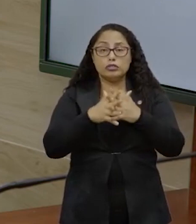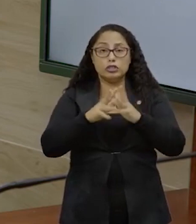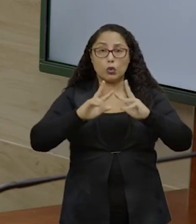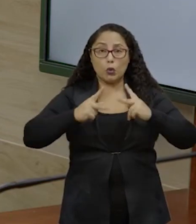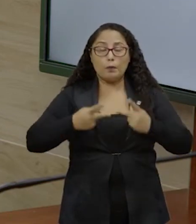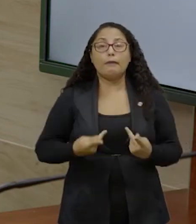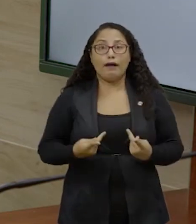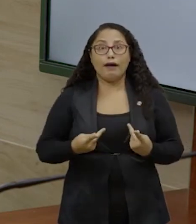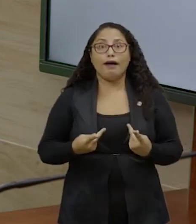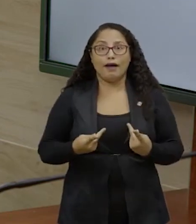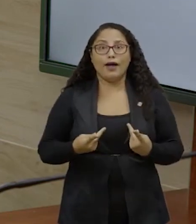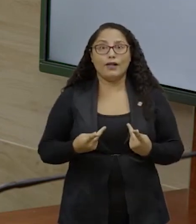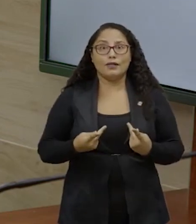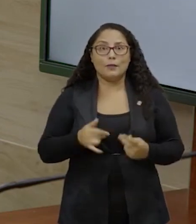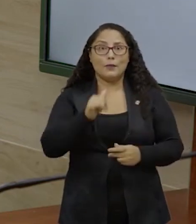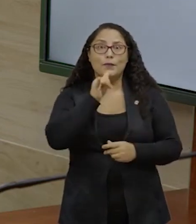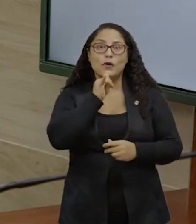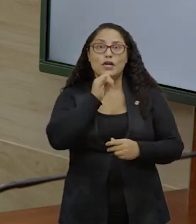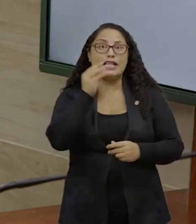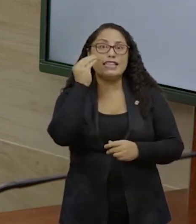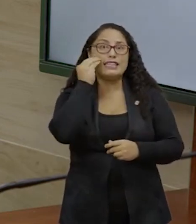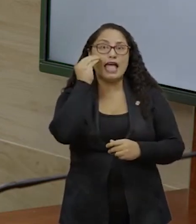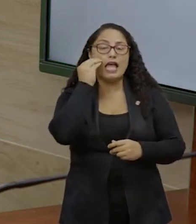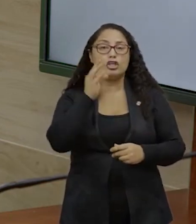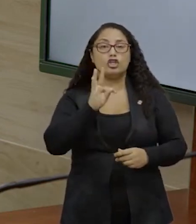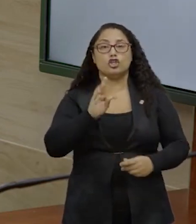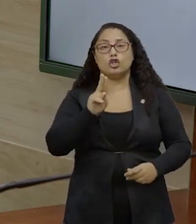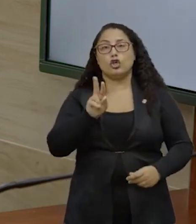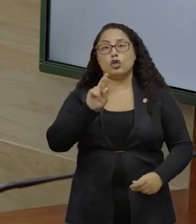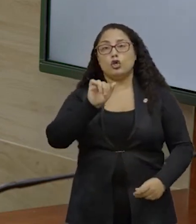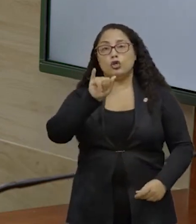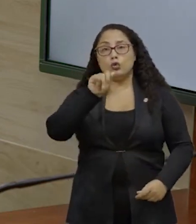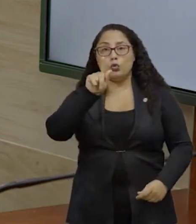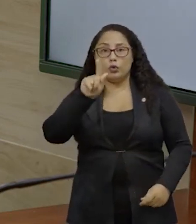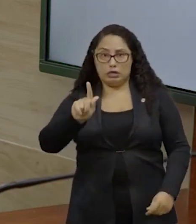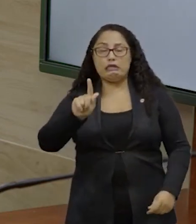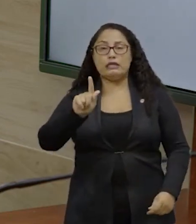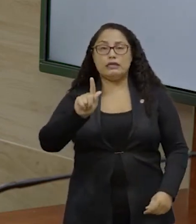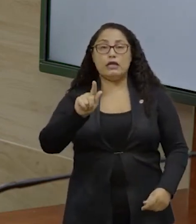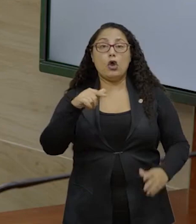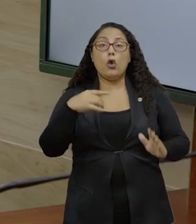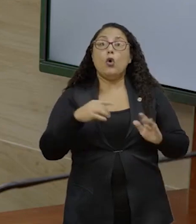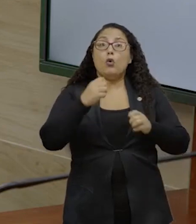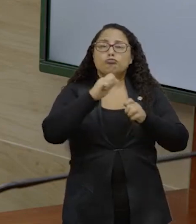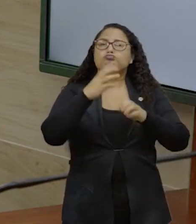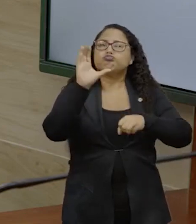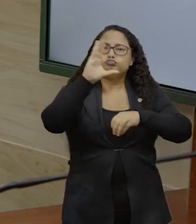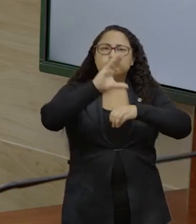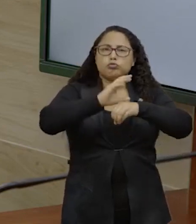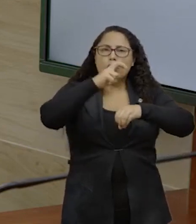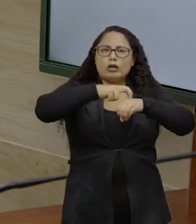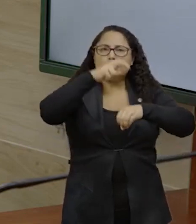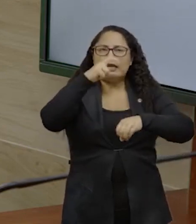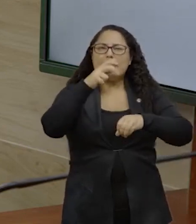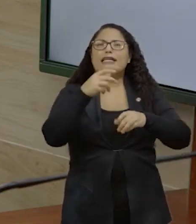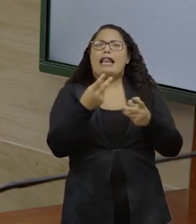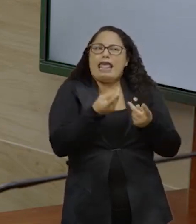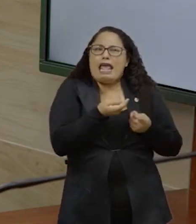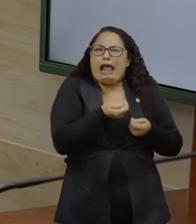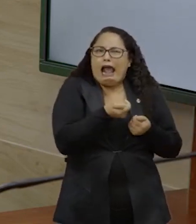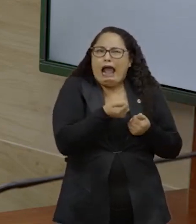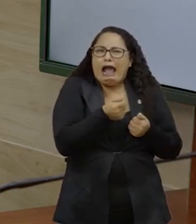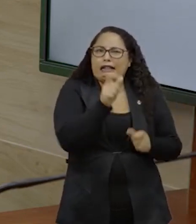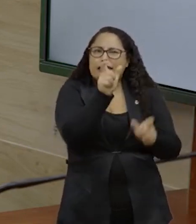ser humano, né? Por exemplo, o teste de Turing, né? Então, assim, o ChatGPT ele consegue enganar muita